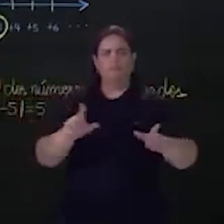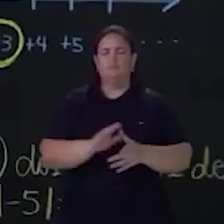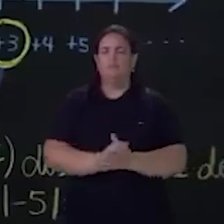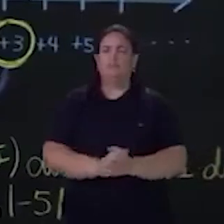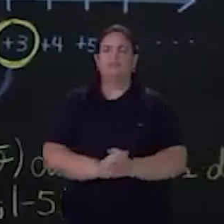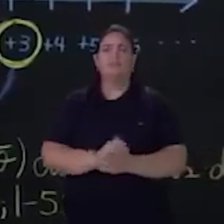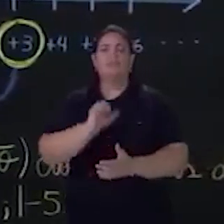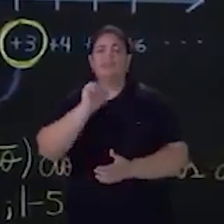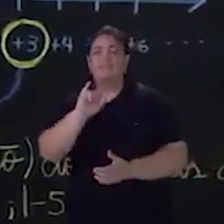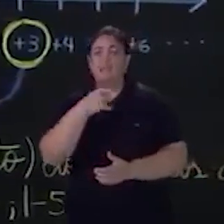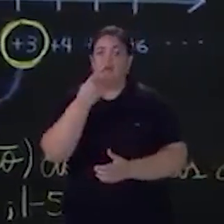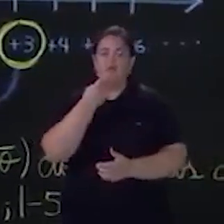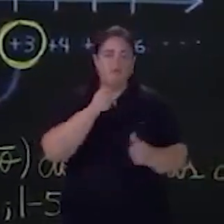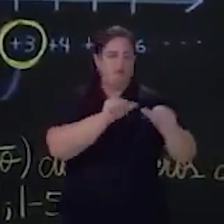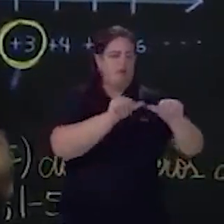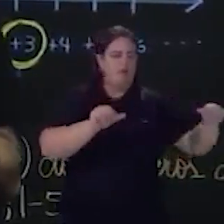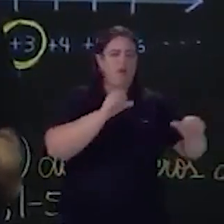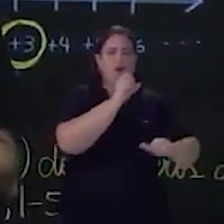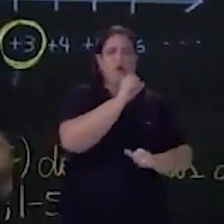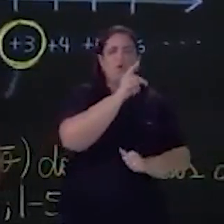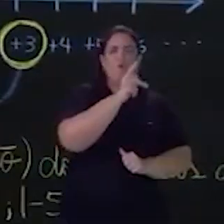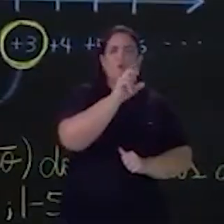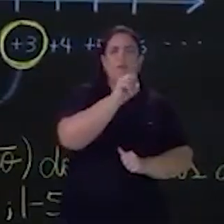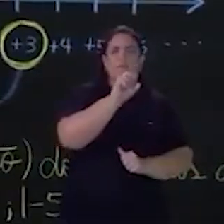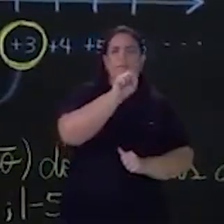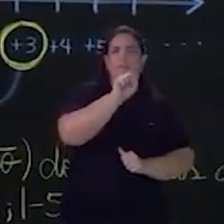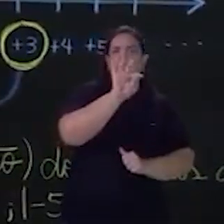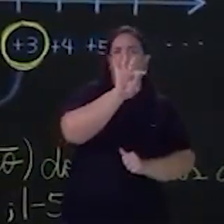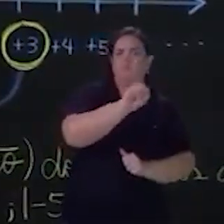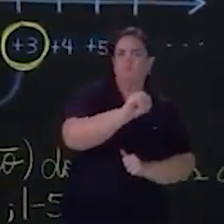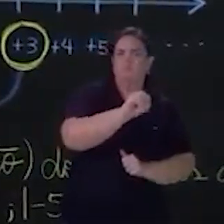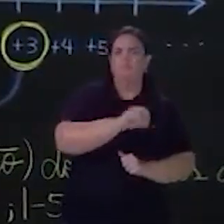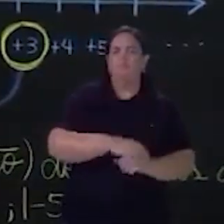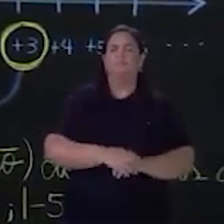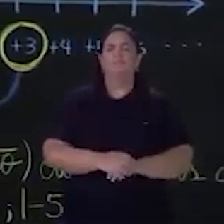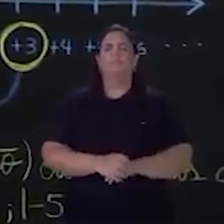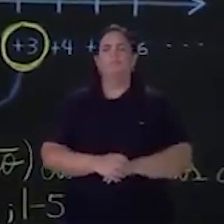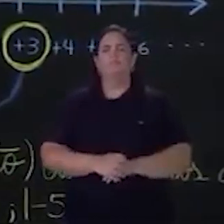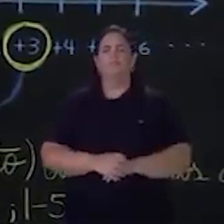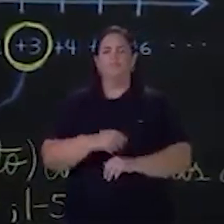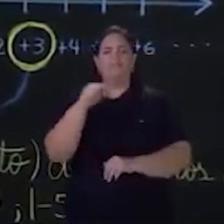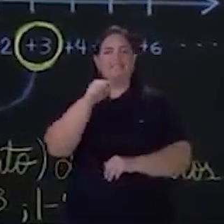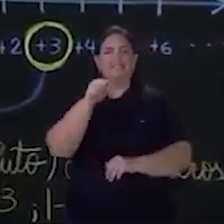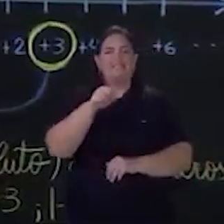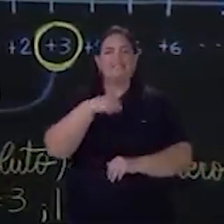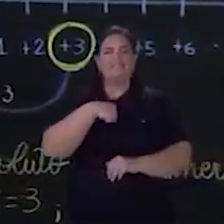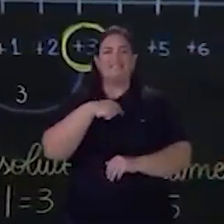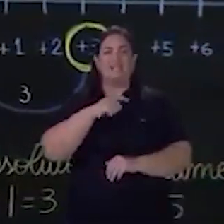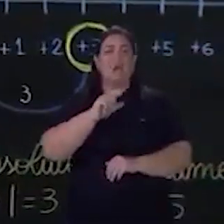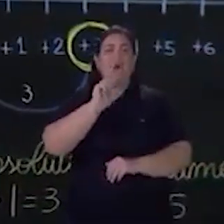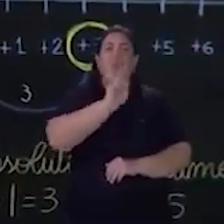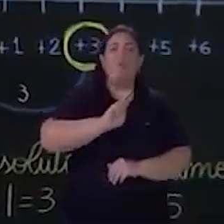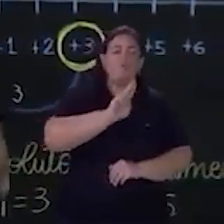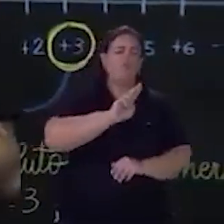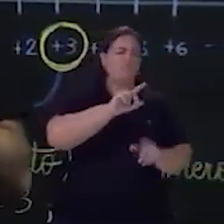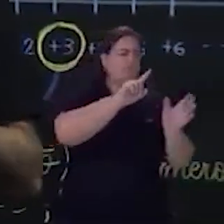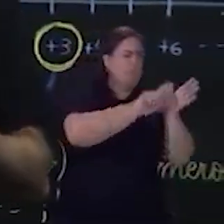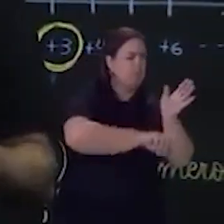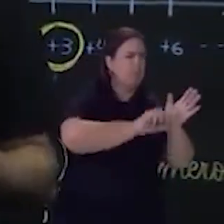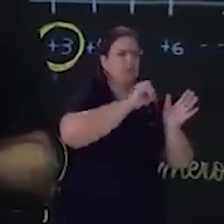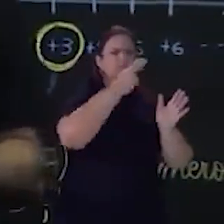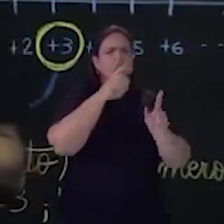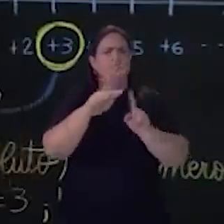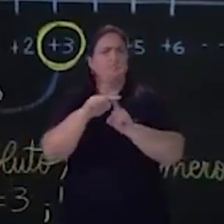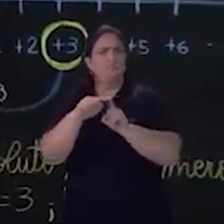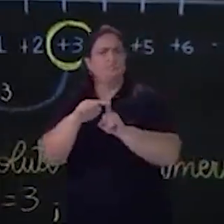ou fala em simétrico, nós estamos trabalhando, aqui nesse caso, tá? A colocação do seu sinal. Então,